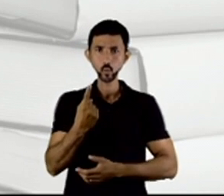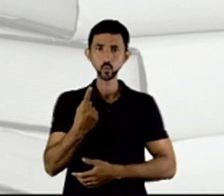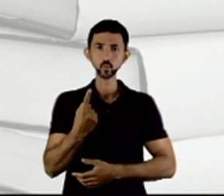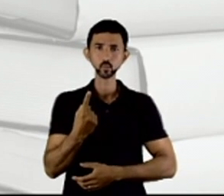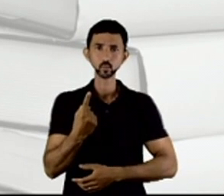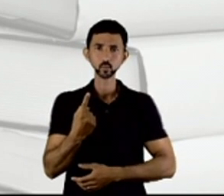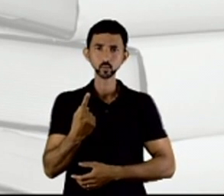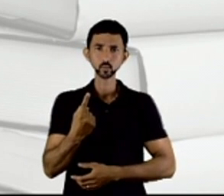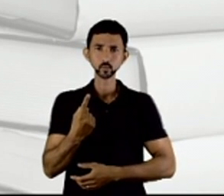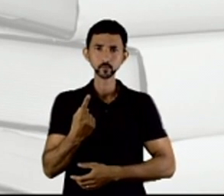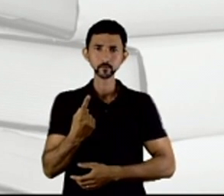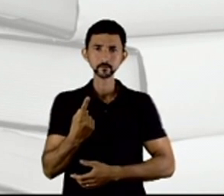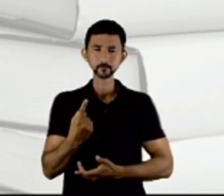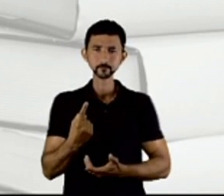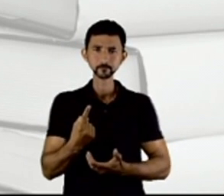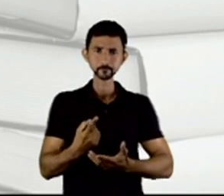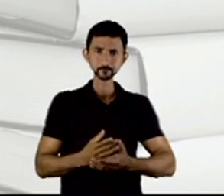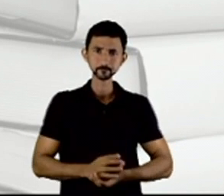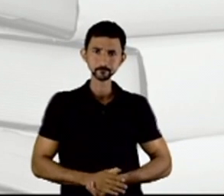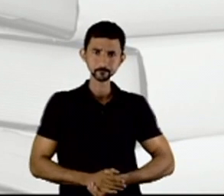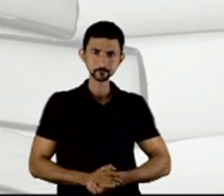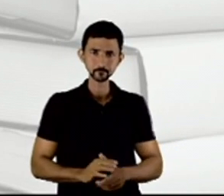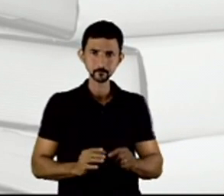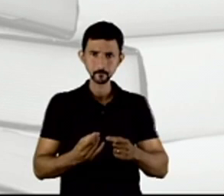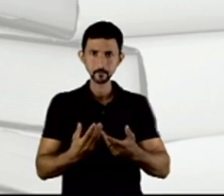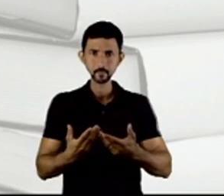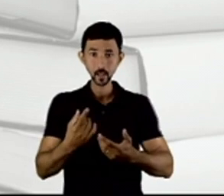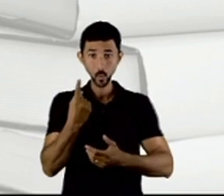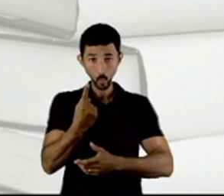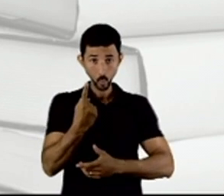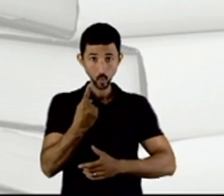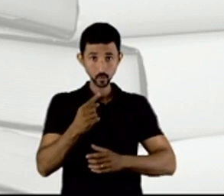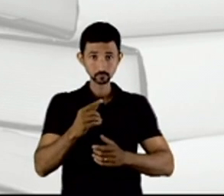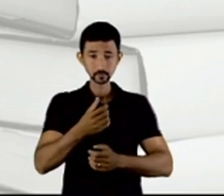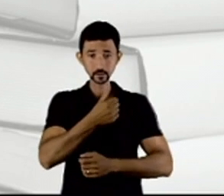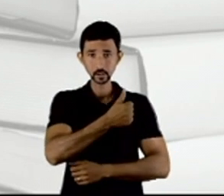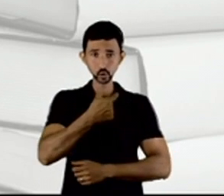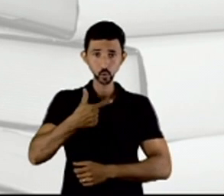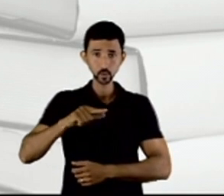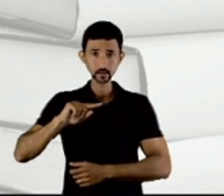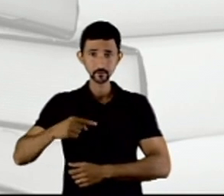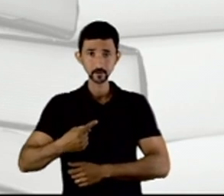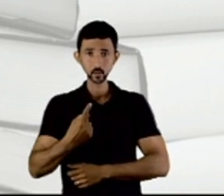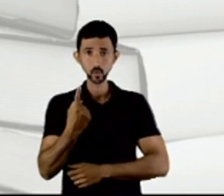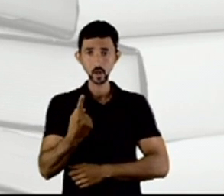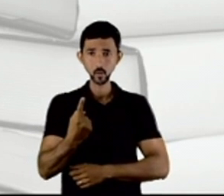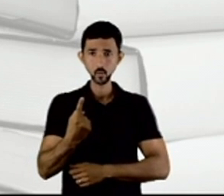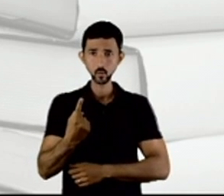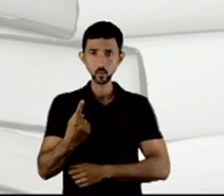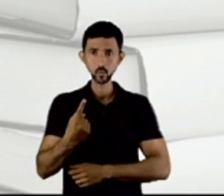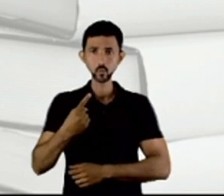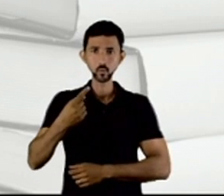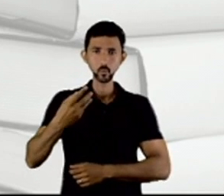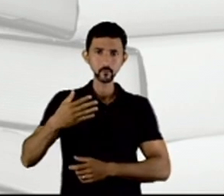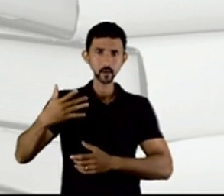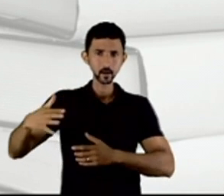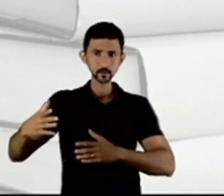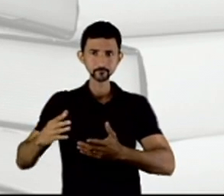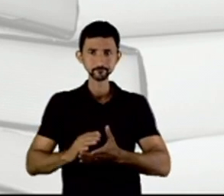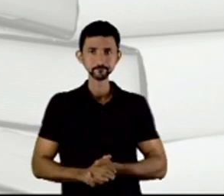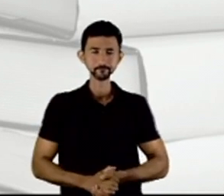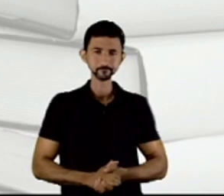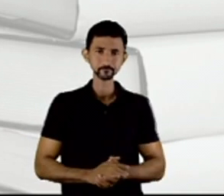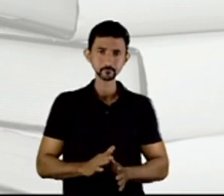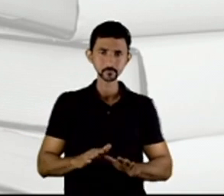né? Isso é uma dízima periódica, mas tem um 1 depois da vírgula que não se repete indefinidamente.